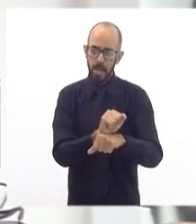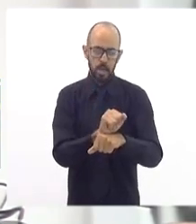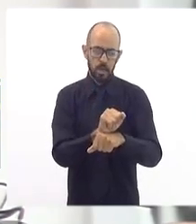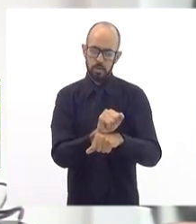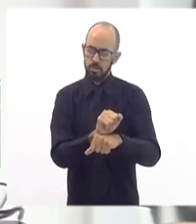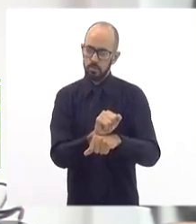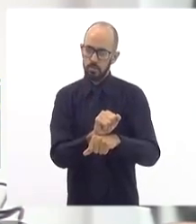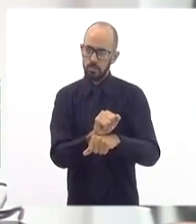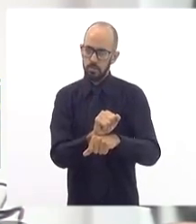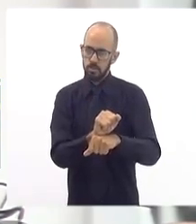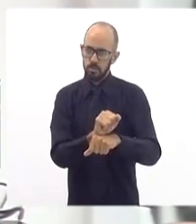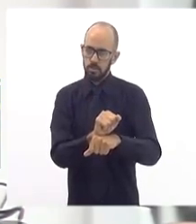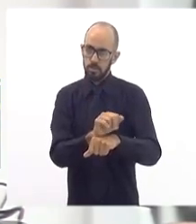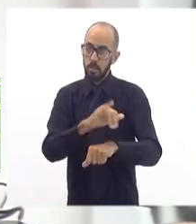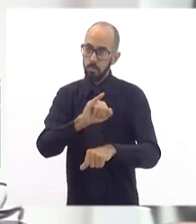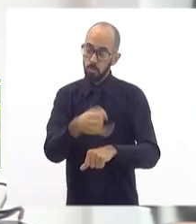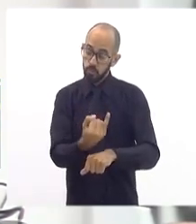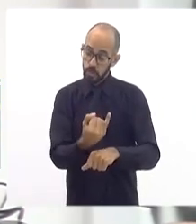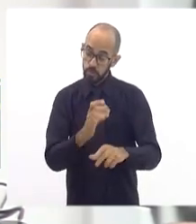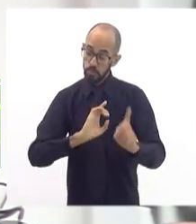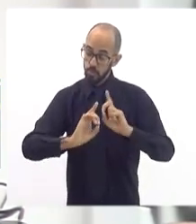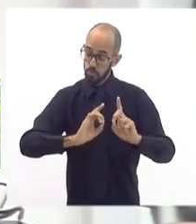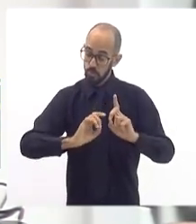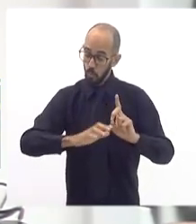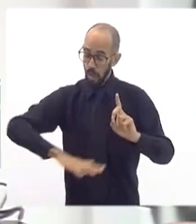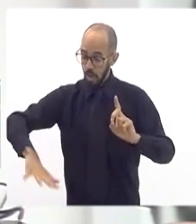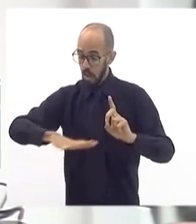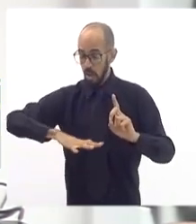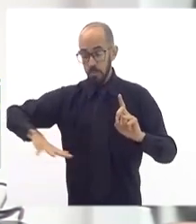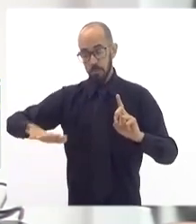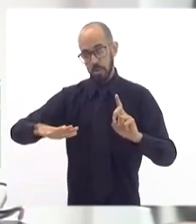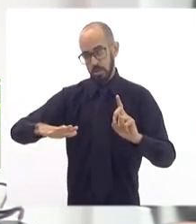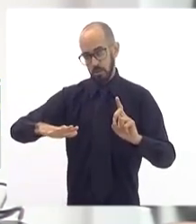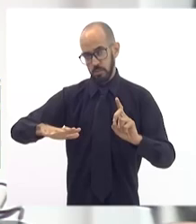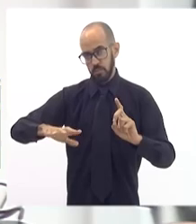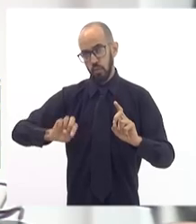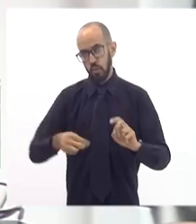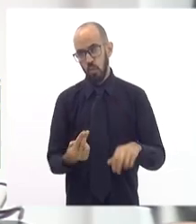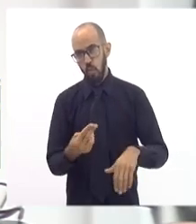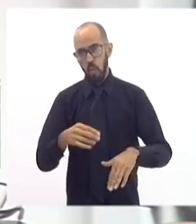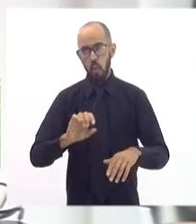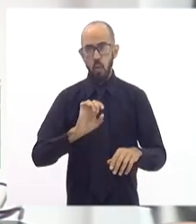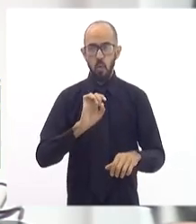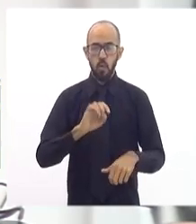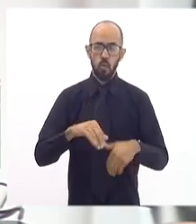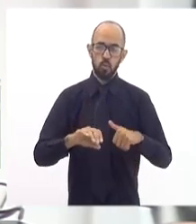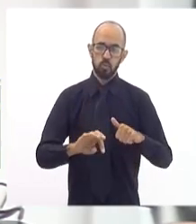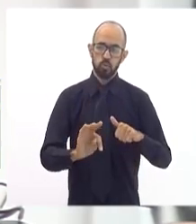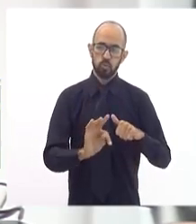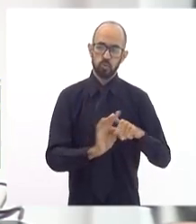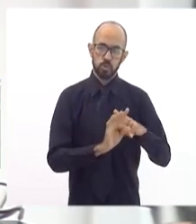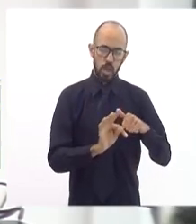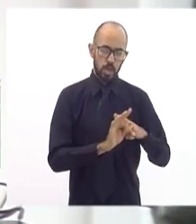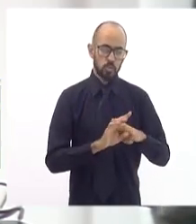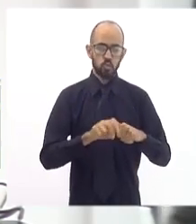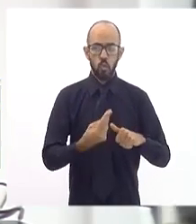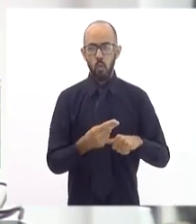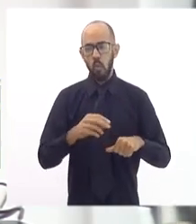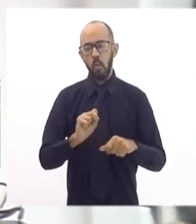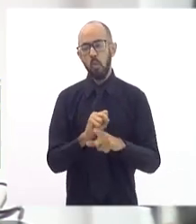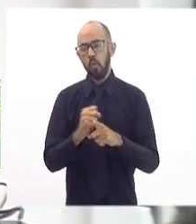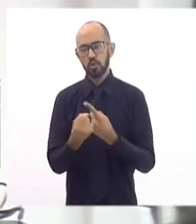esse processo em proveito de uma discussão Ampla aberta seja quando especialistas seja a sociedade civil e